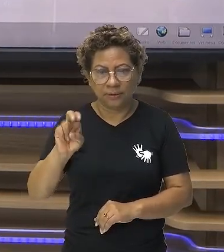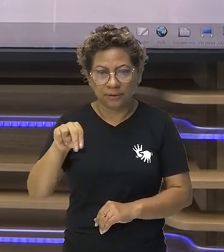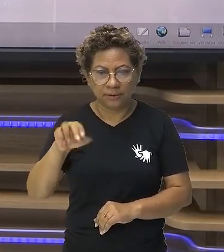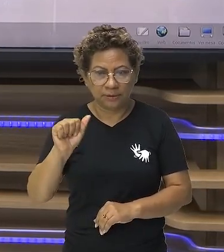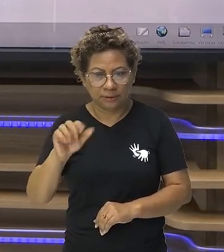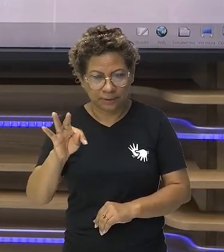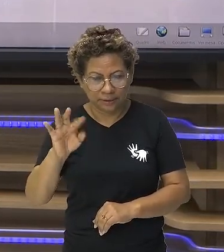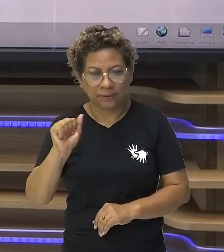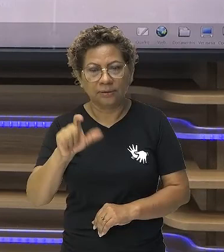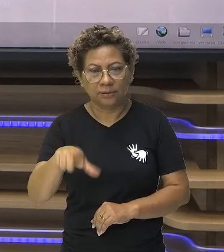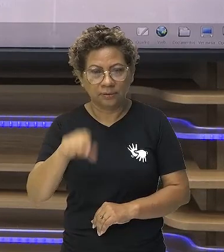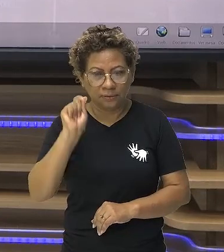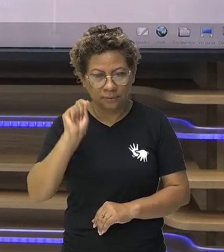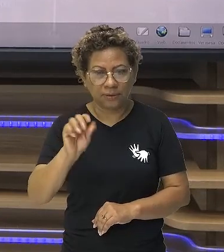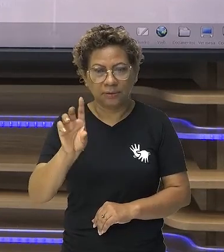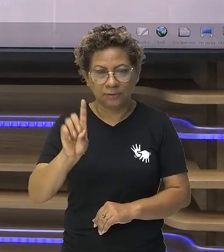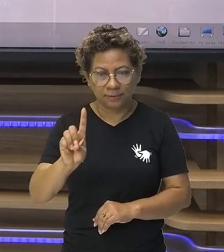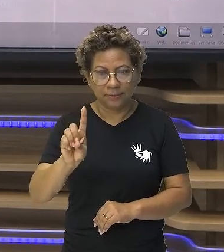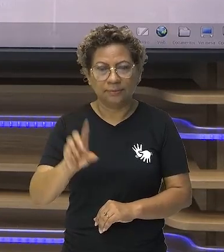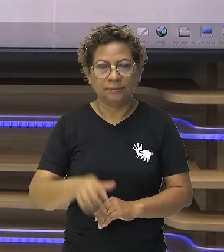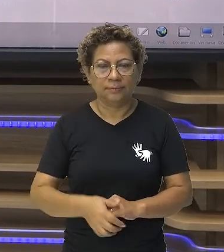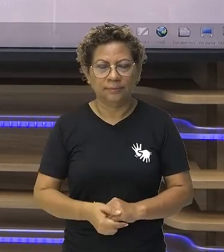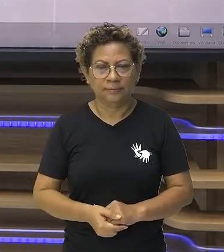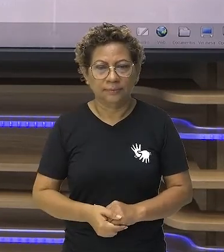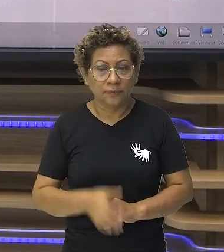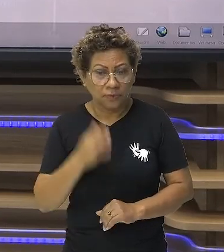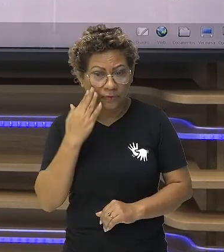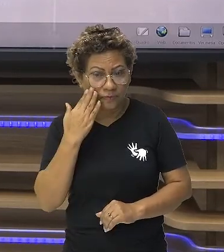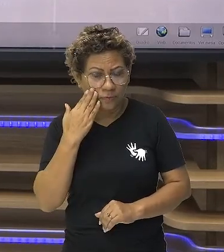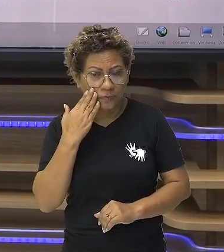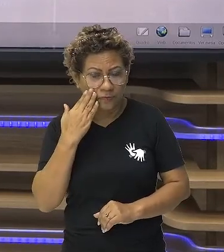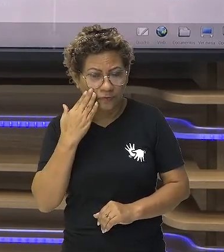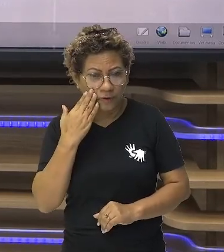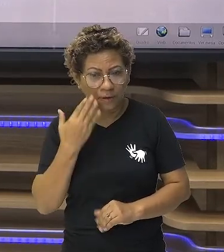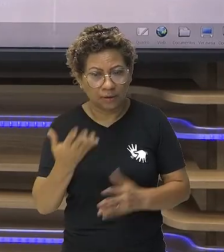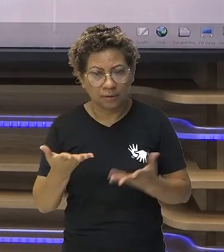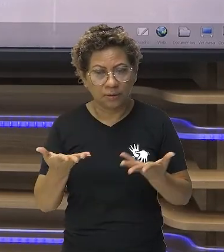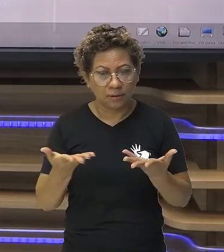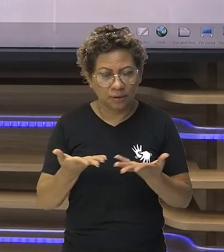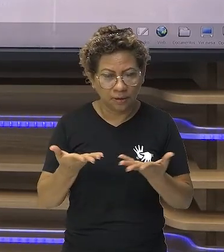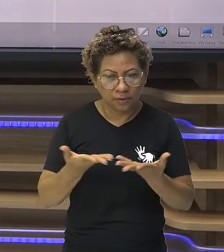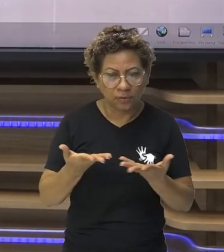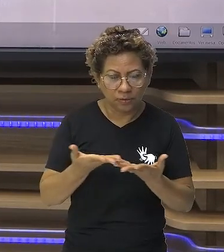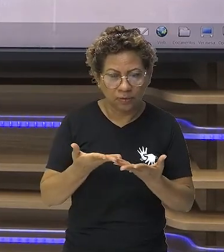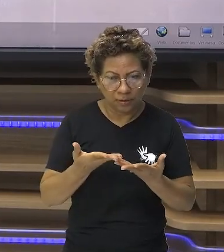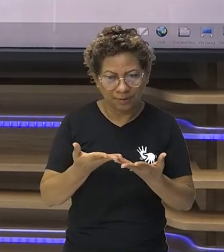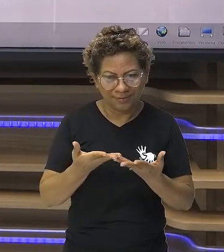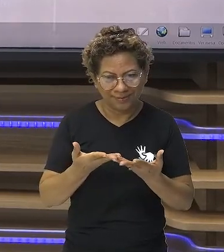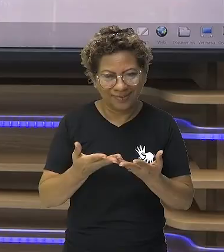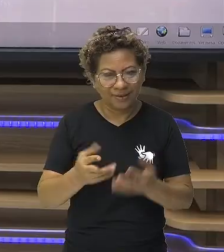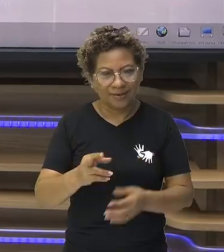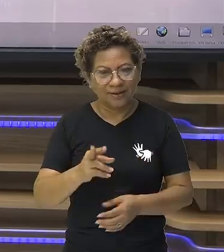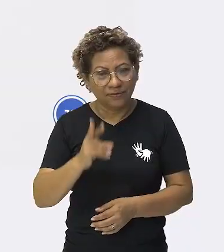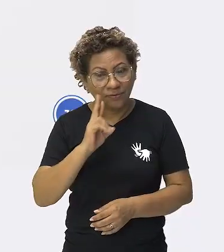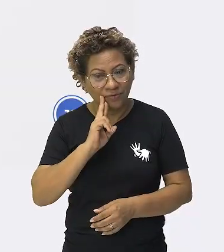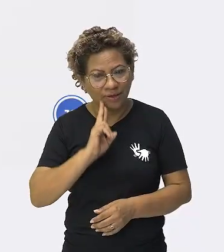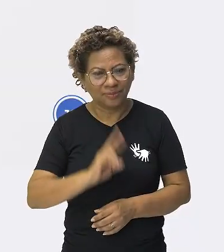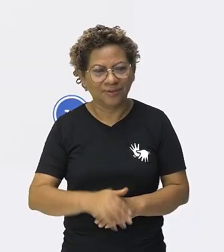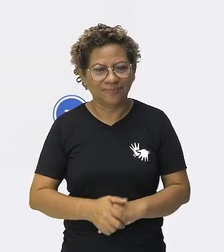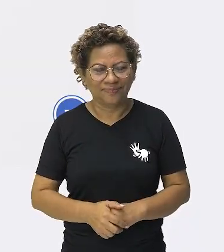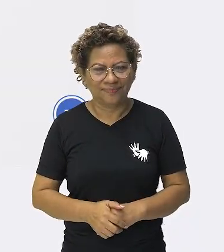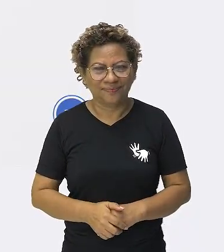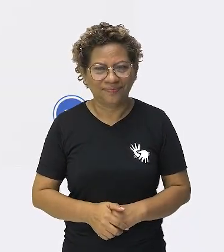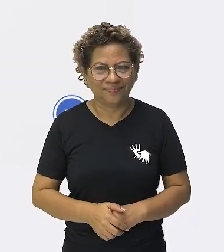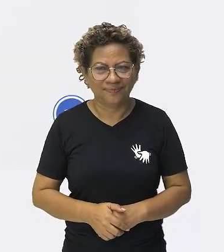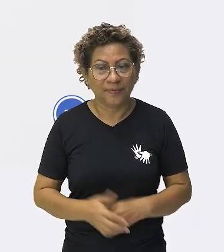Todo mundo marcando a letra D. Agora vamos ver como foi que ficou a resolução dessa questão? Vamos lá fazer a correção.